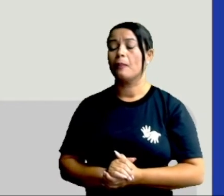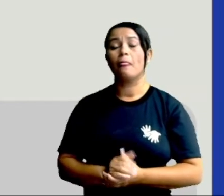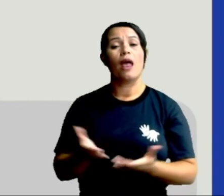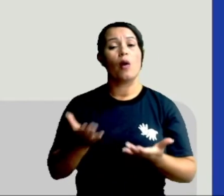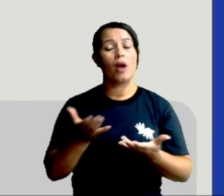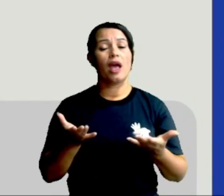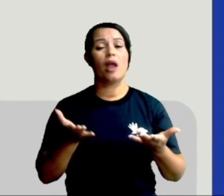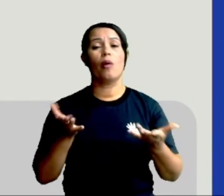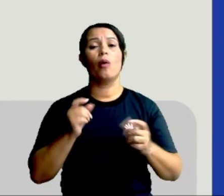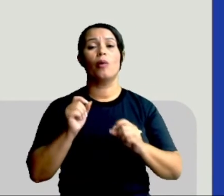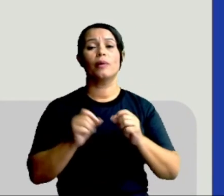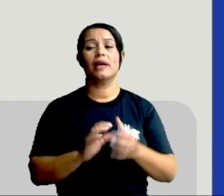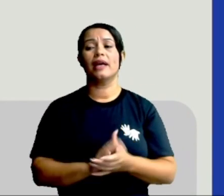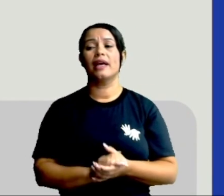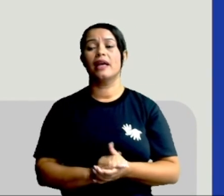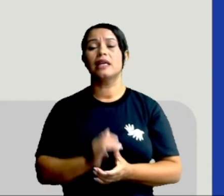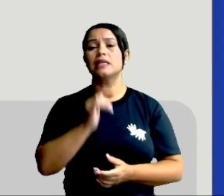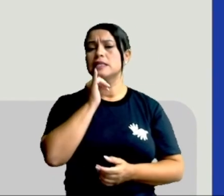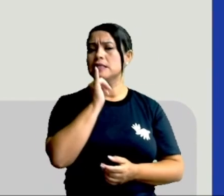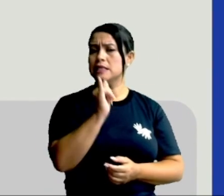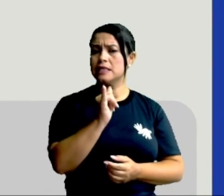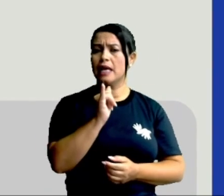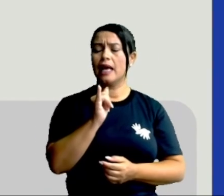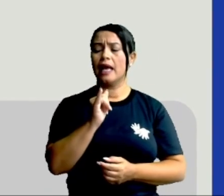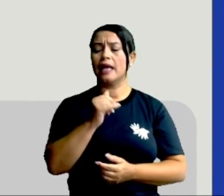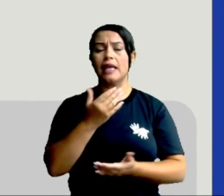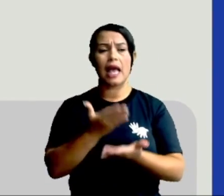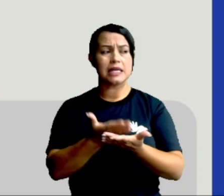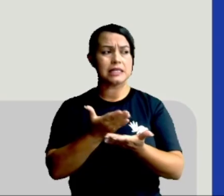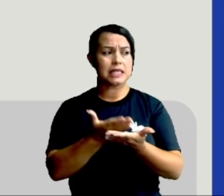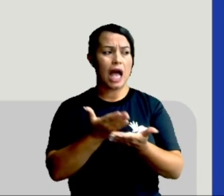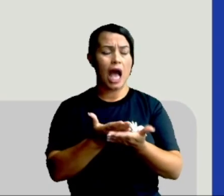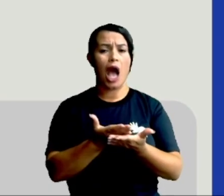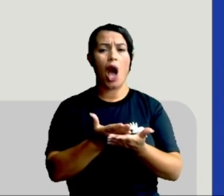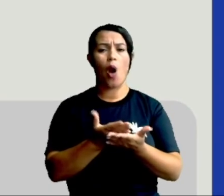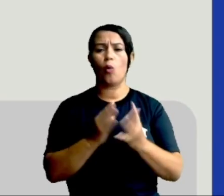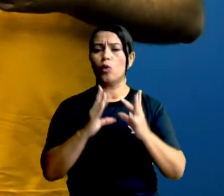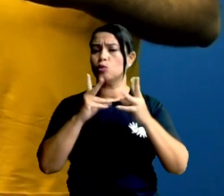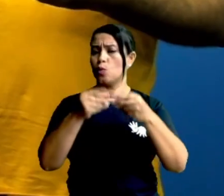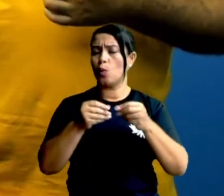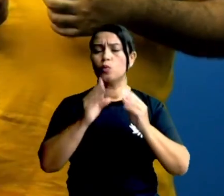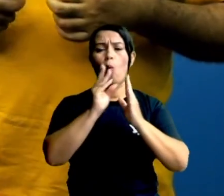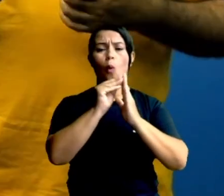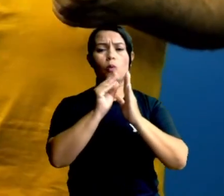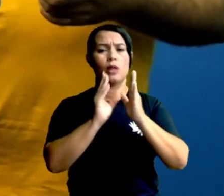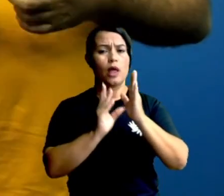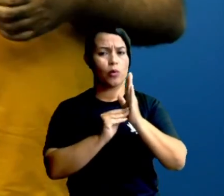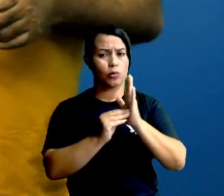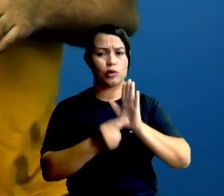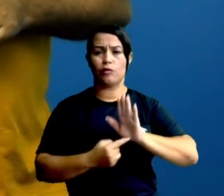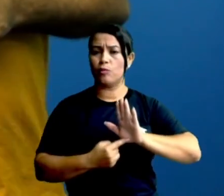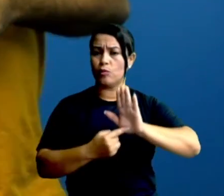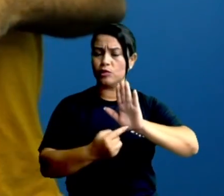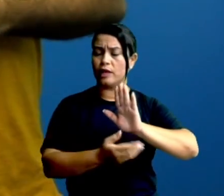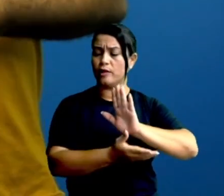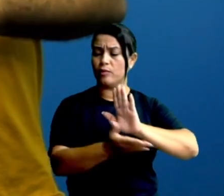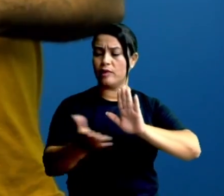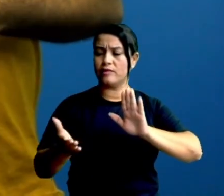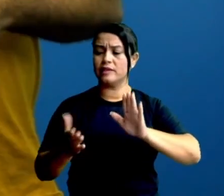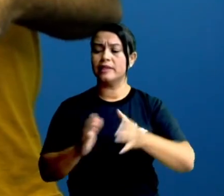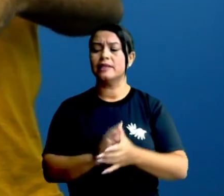Eu quero dizer aqui que essa aula, né, todo esse conteúdo aqui que foi explicitado,